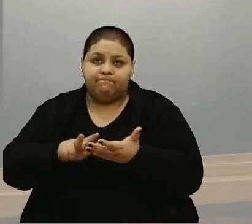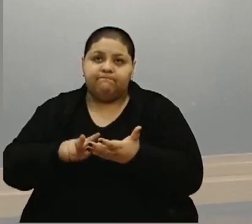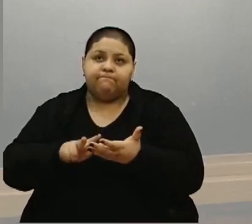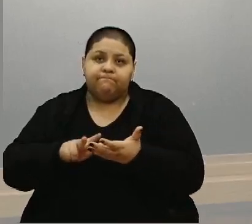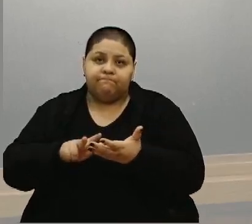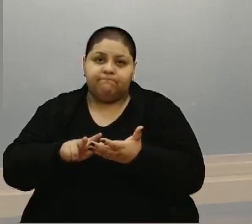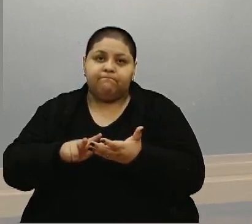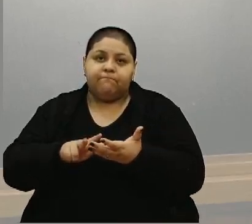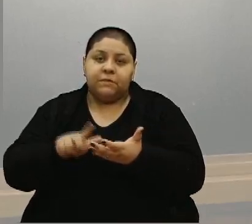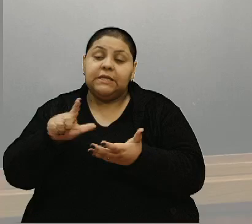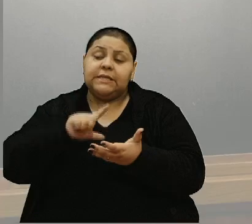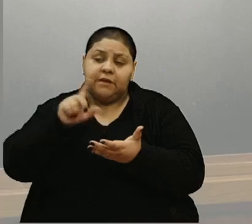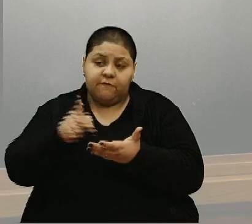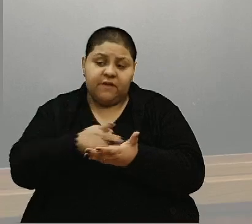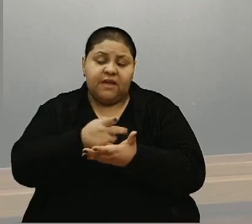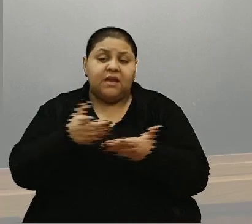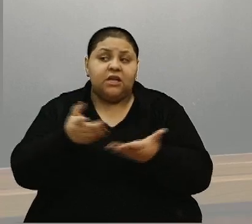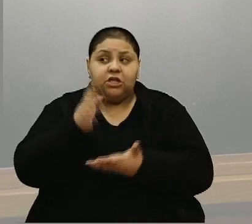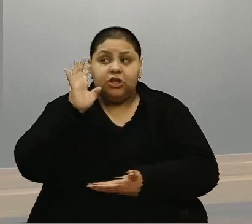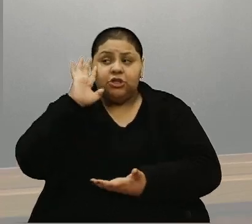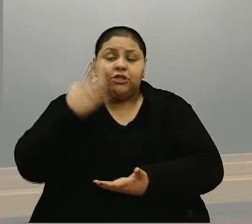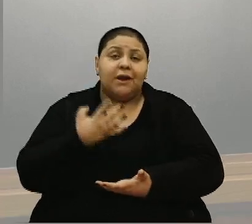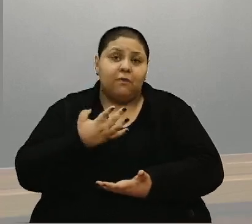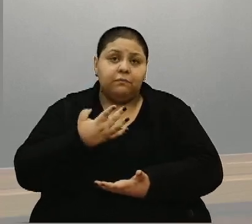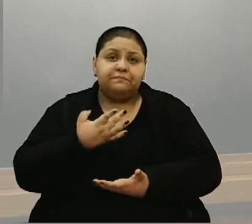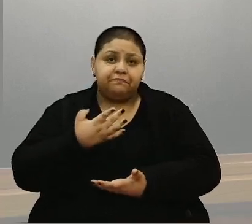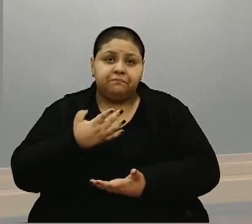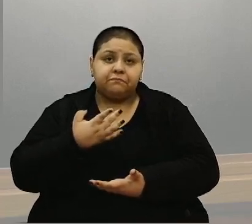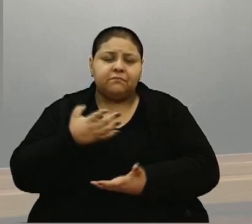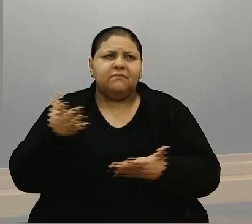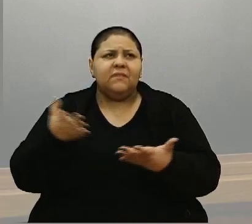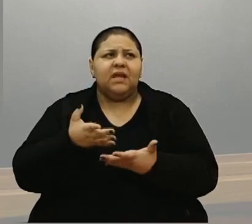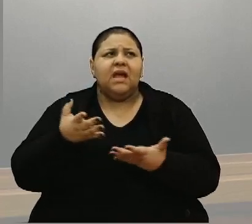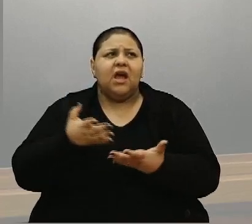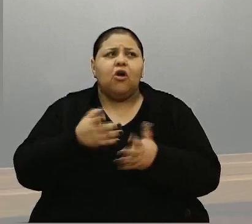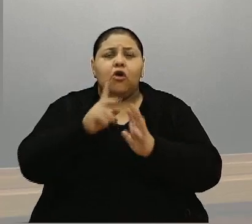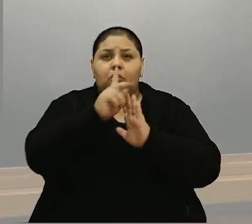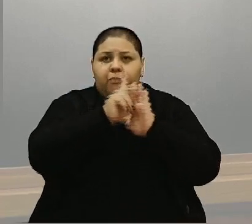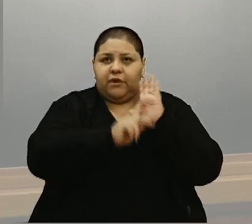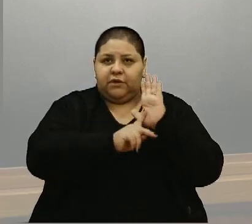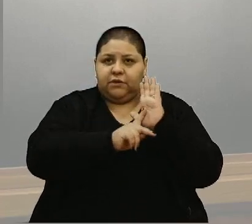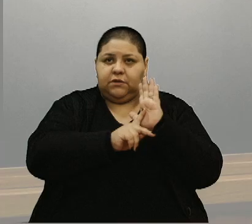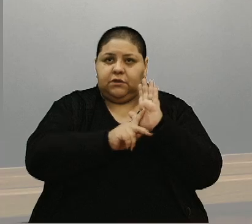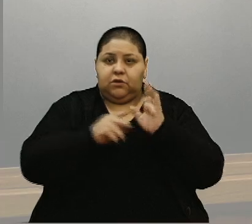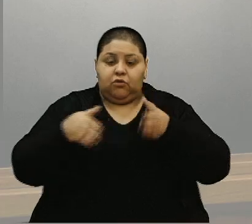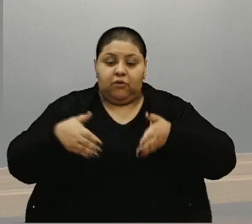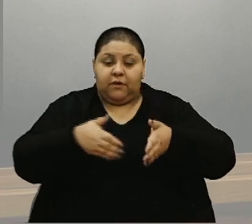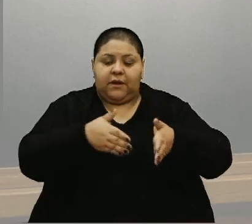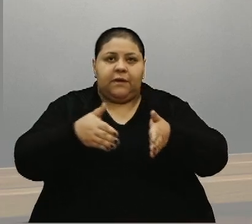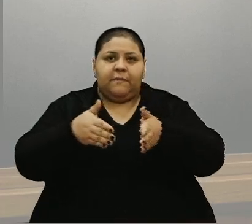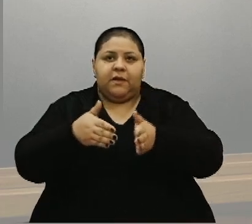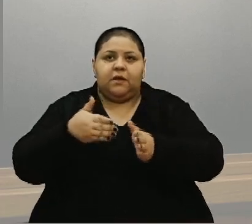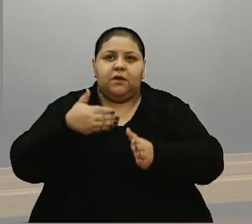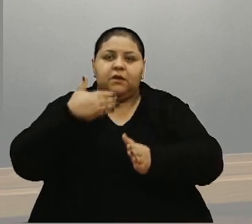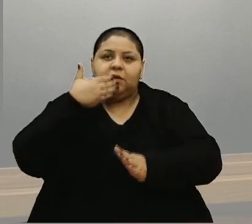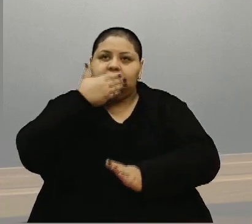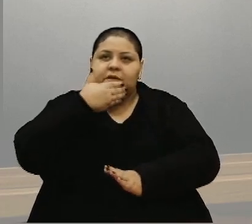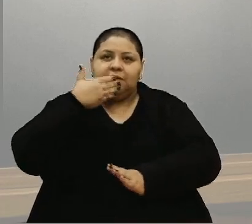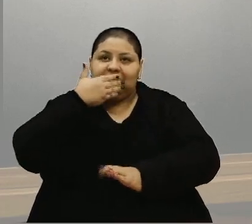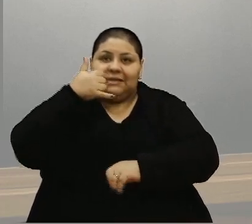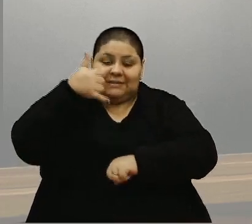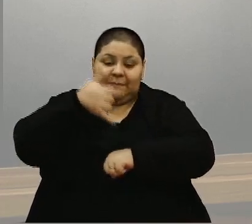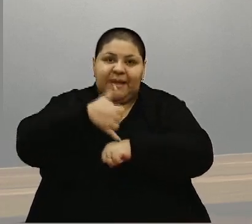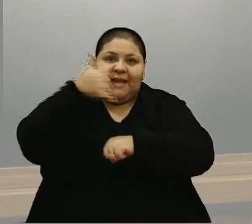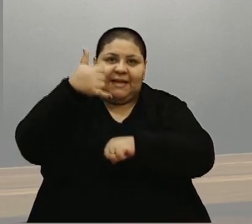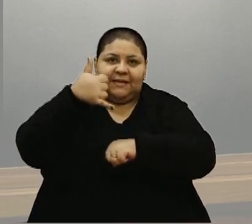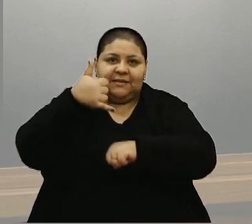erro. Já aconteceu situações, agora eu estou com um projeto, que é esse do Caminho das Abelhas, que inclusive eu fui conhecer